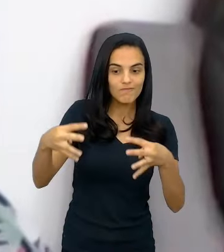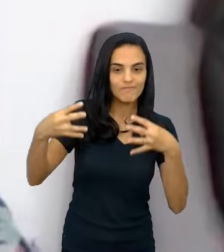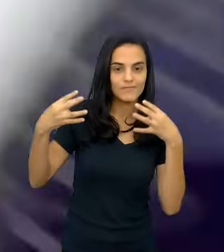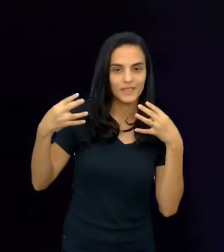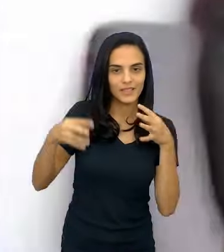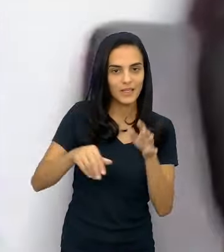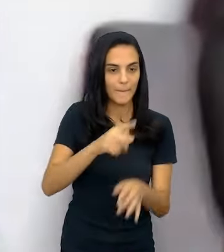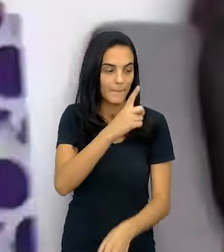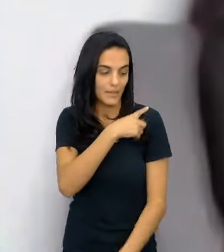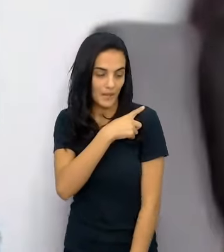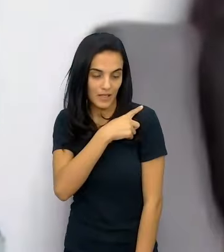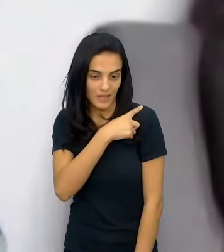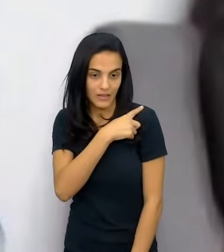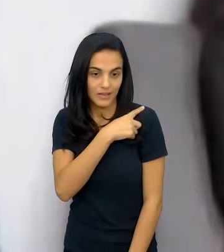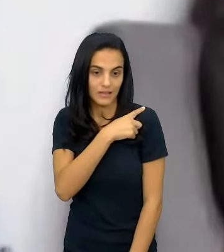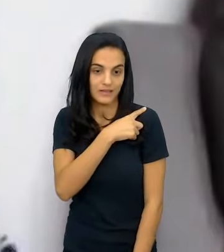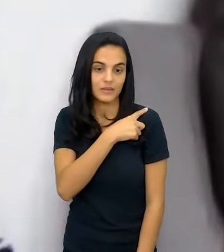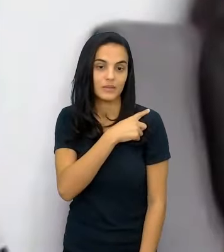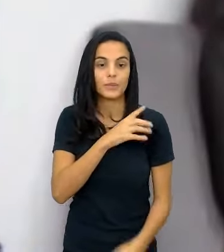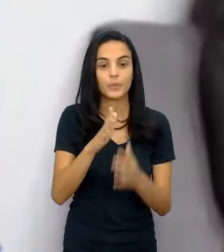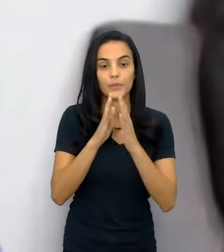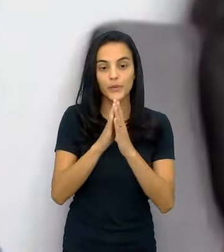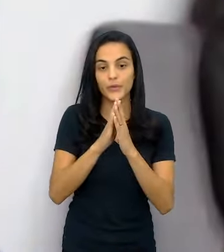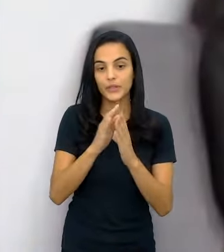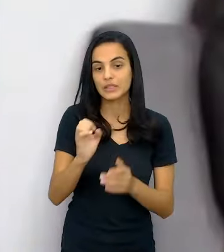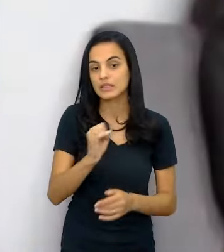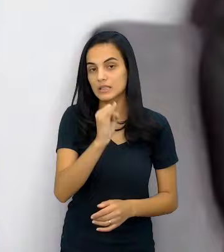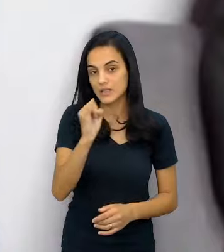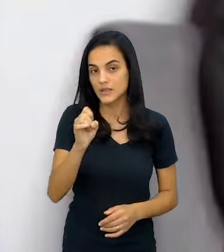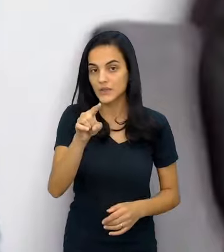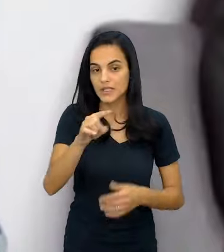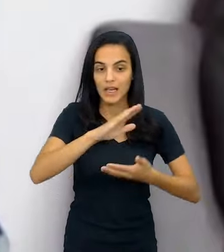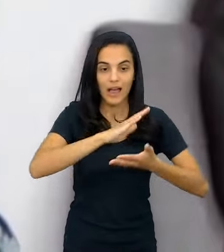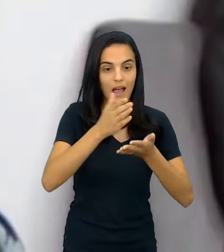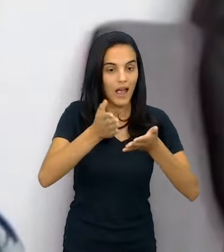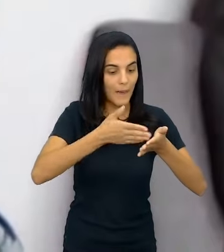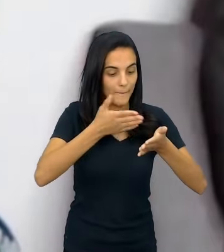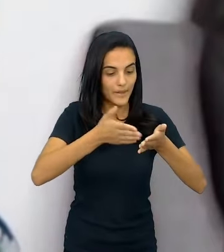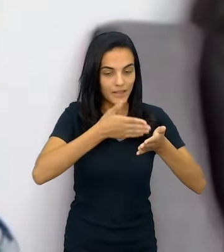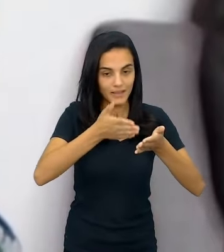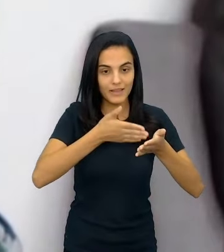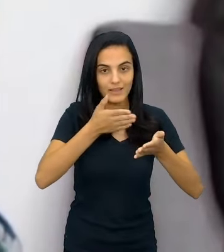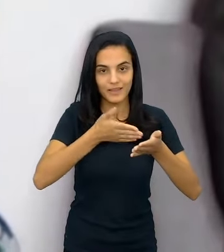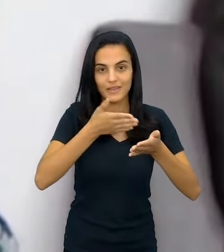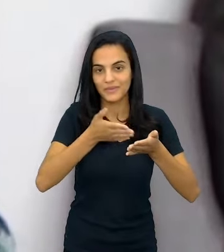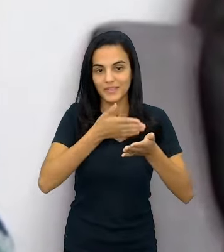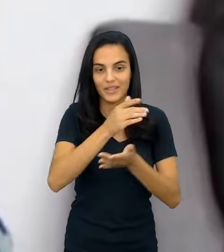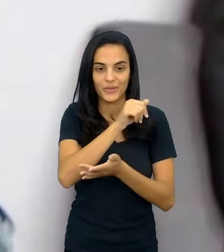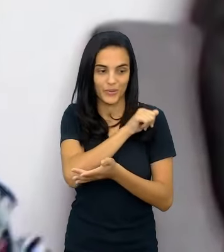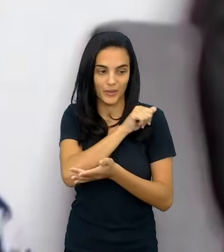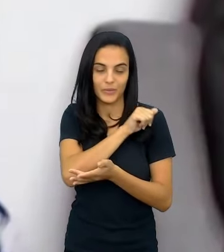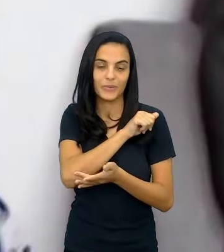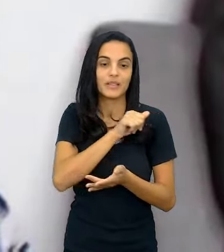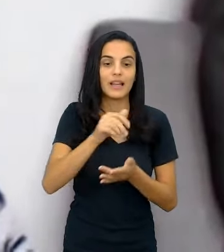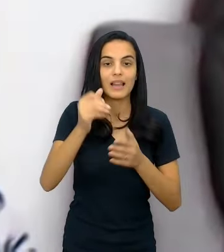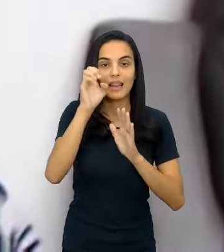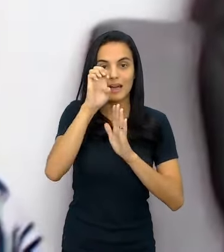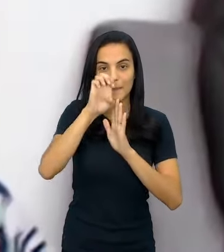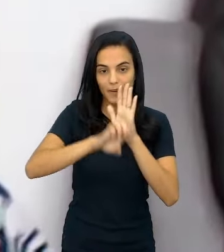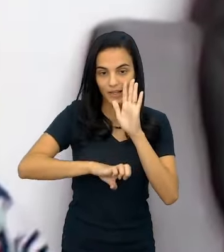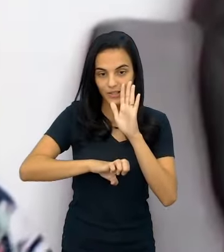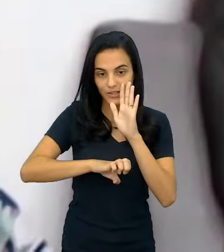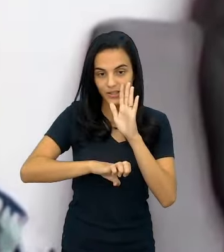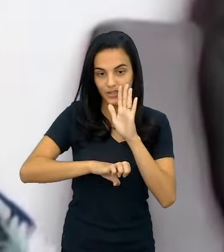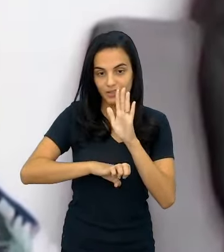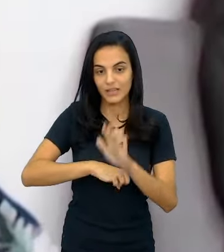da primeira série do ensino médio, se vocês abrirem aí o caderno do estudante, lá da página, nós